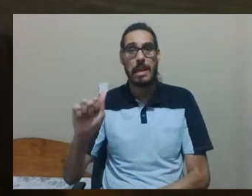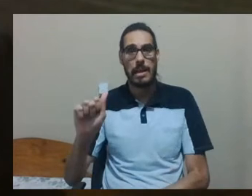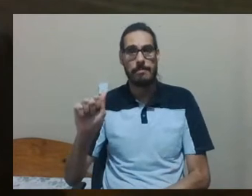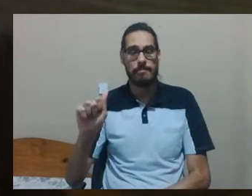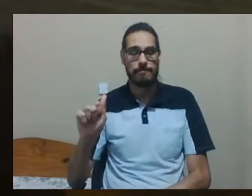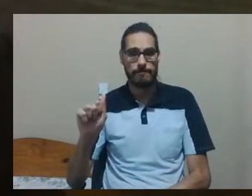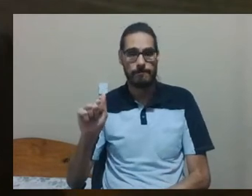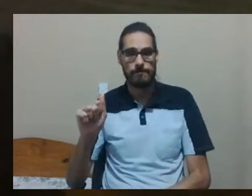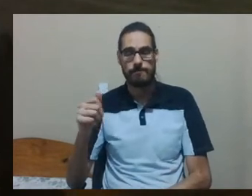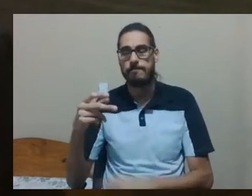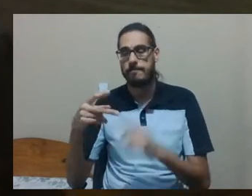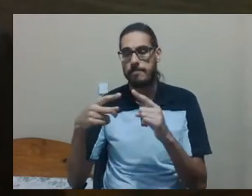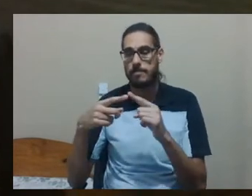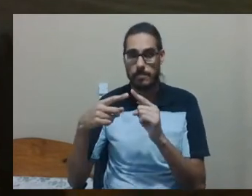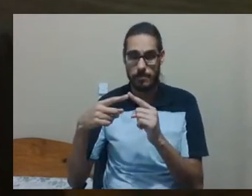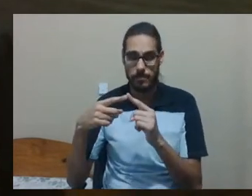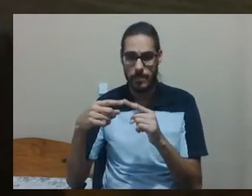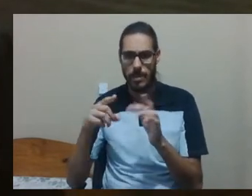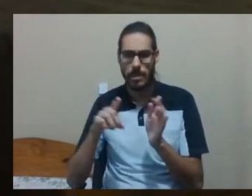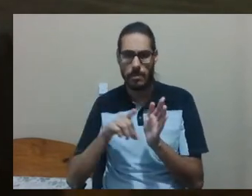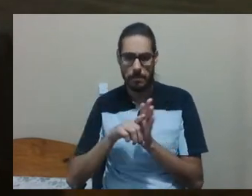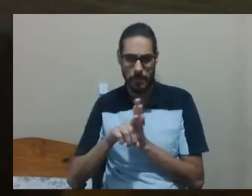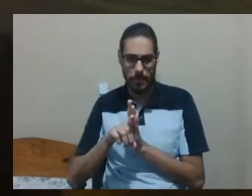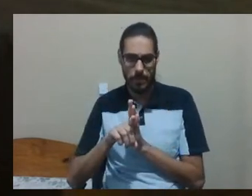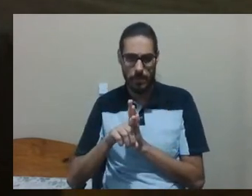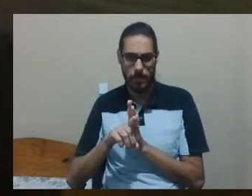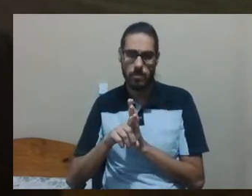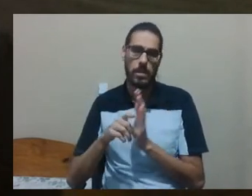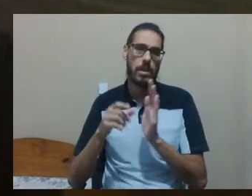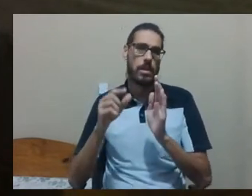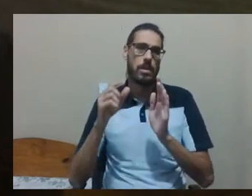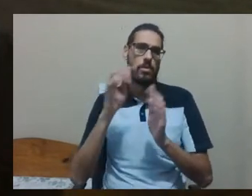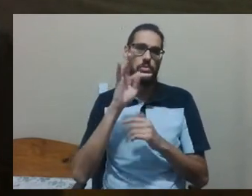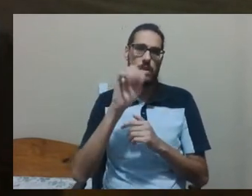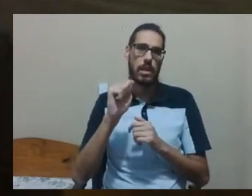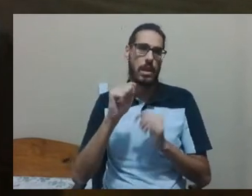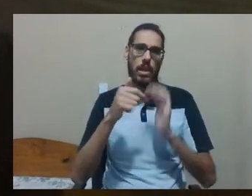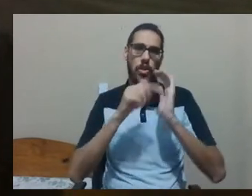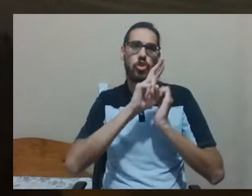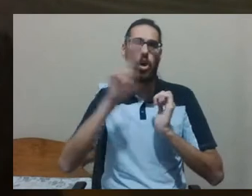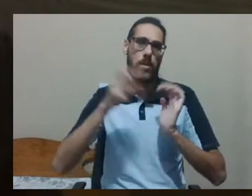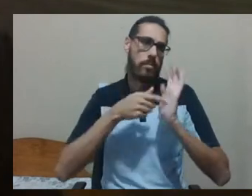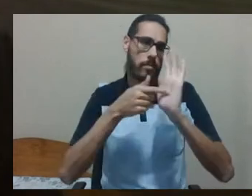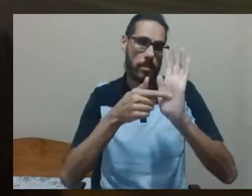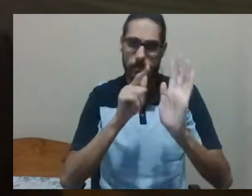Essa pergunta, a pessoa que propôs pediu para não ser identificada, eu vou colar no chat.